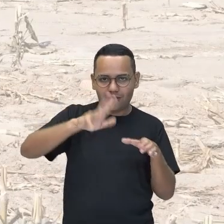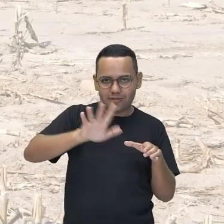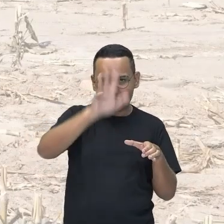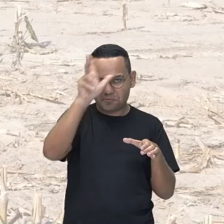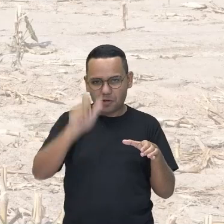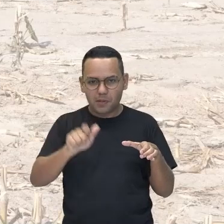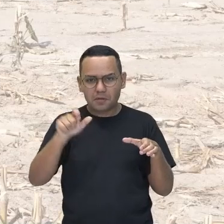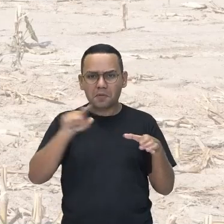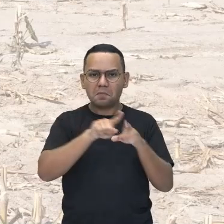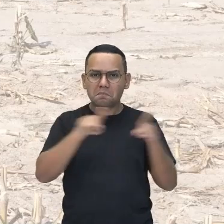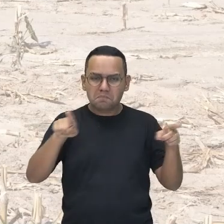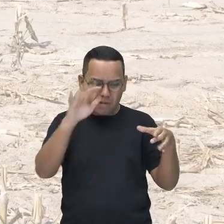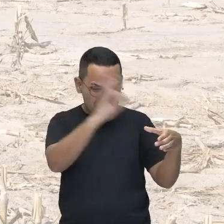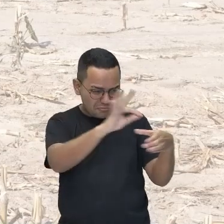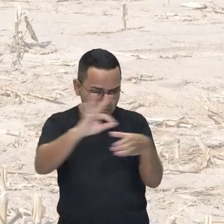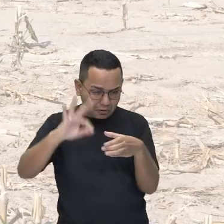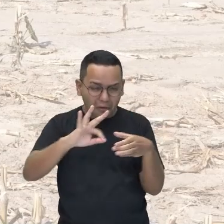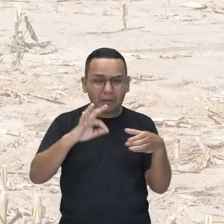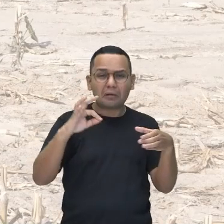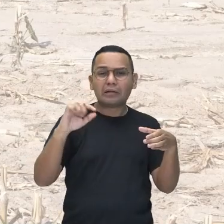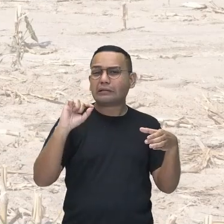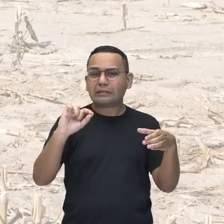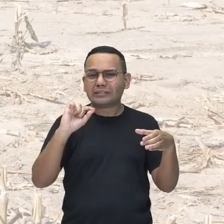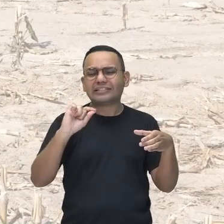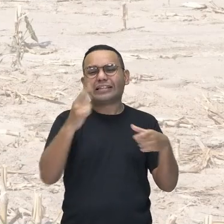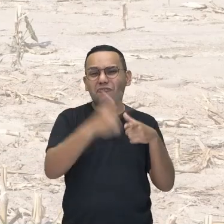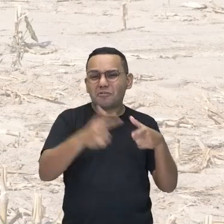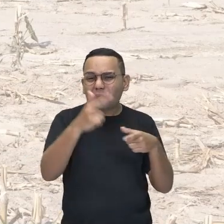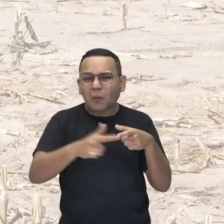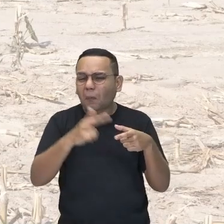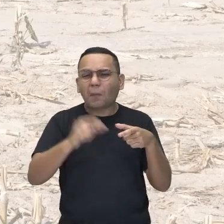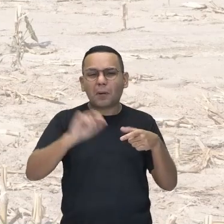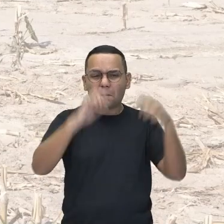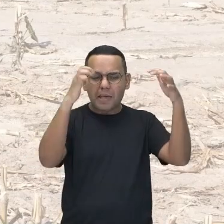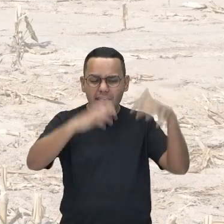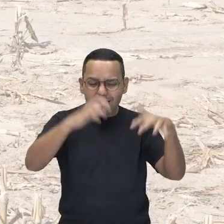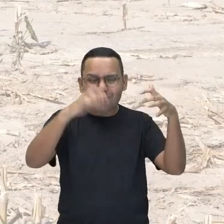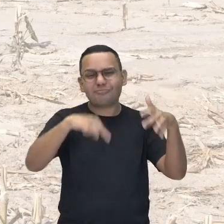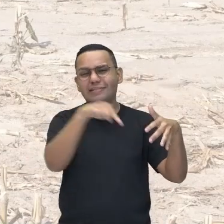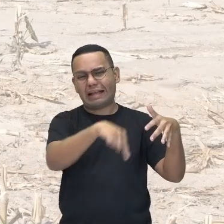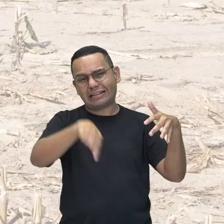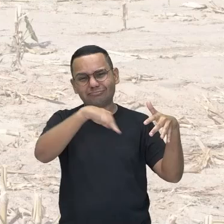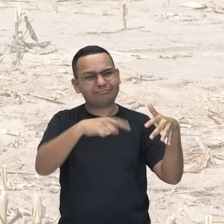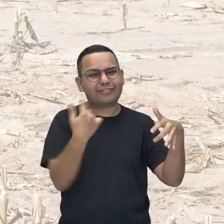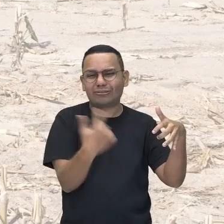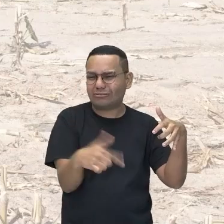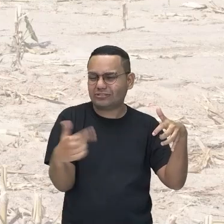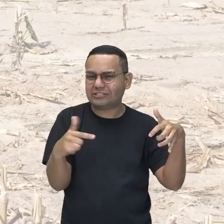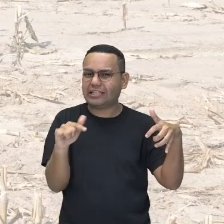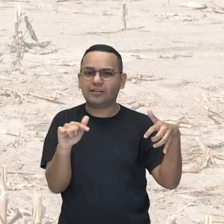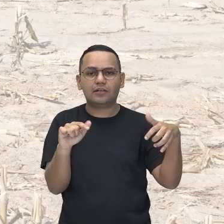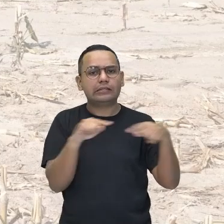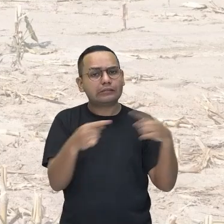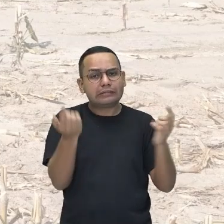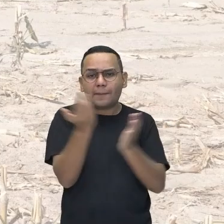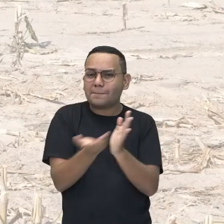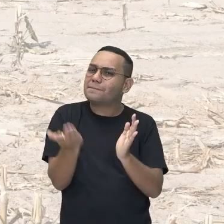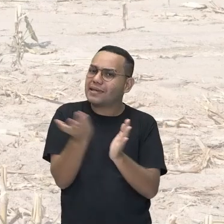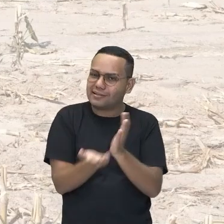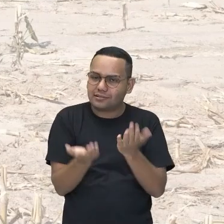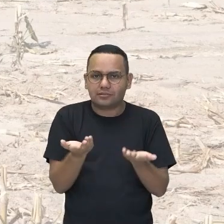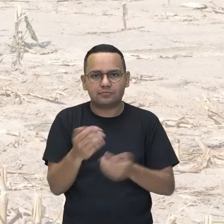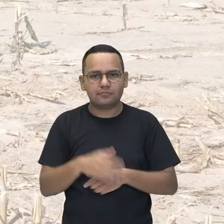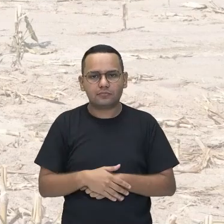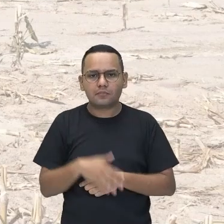foi severamente afetada pela falta de chuvas durante a temporada de cultivo, está enfrentando perdas significativas.